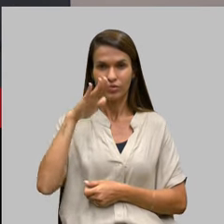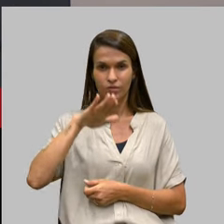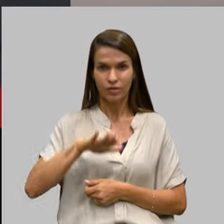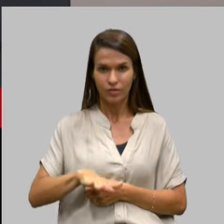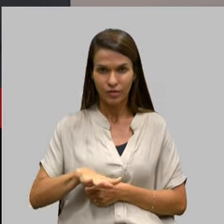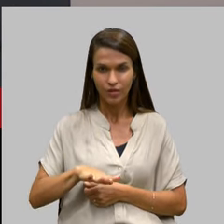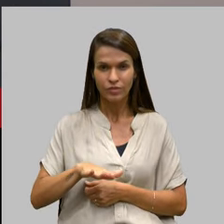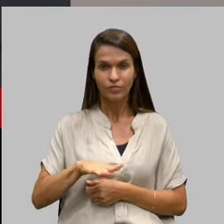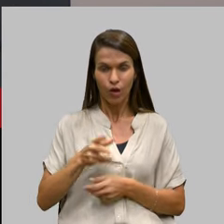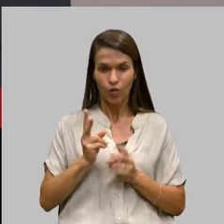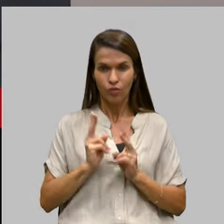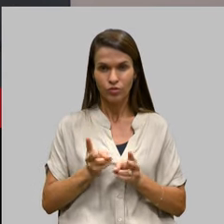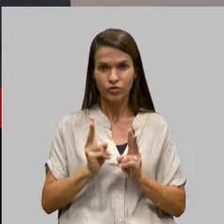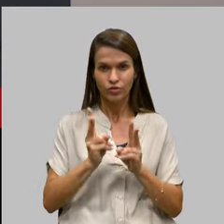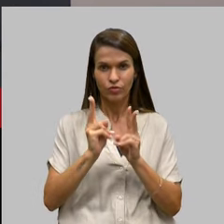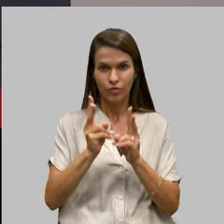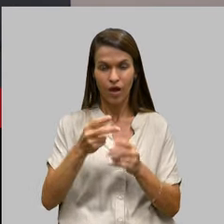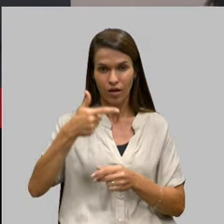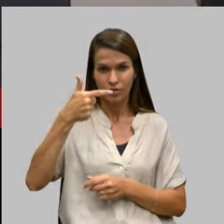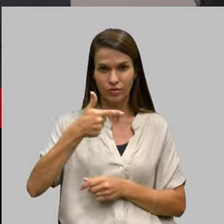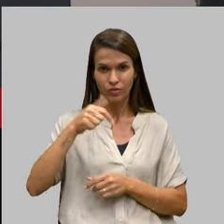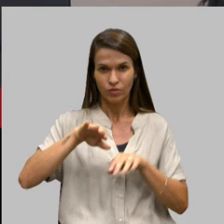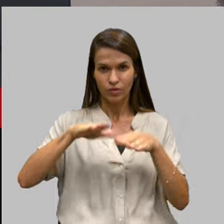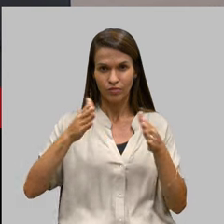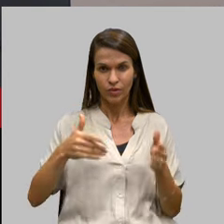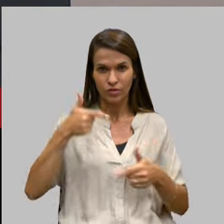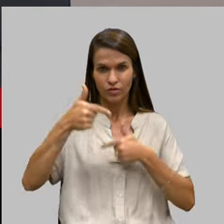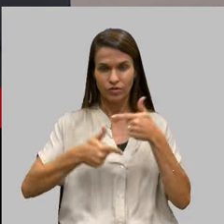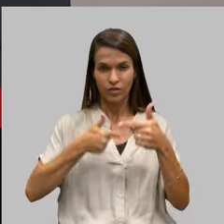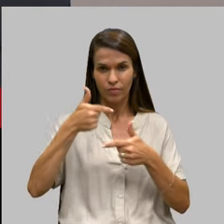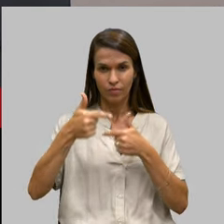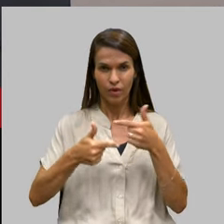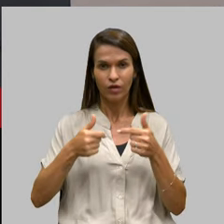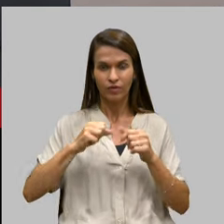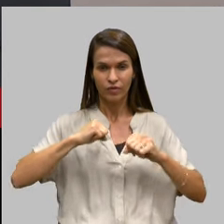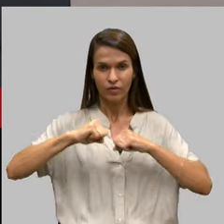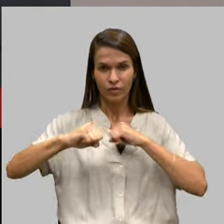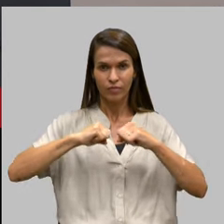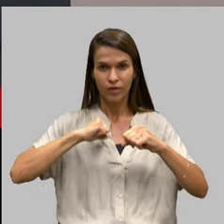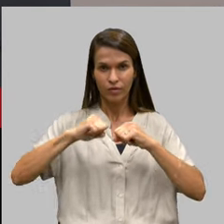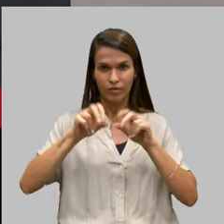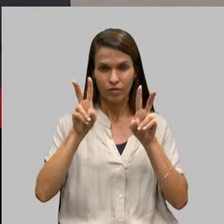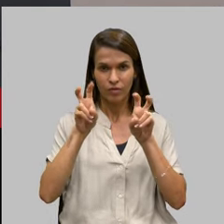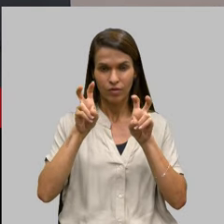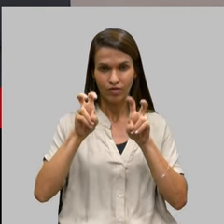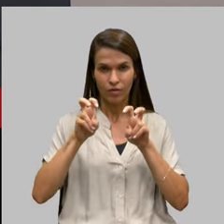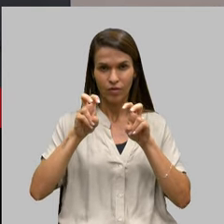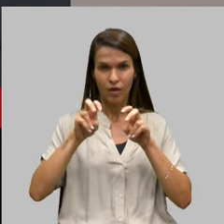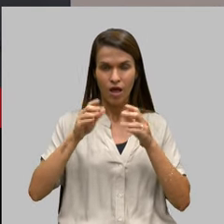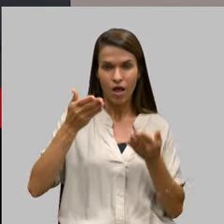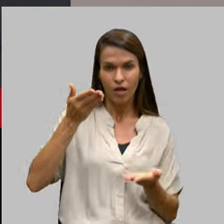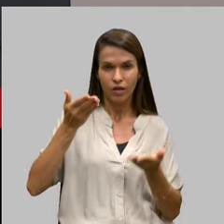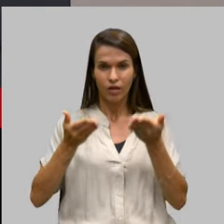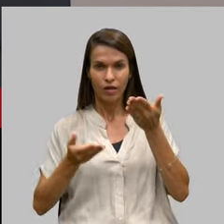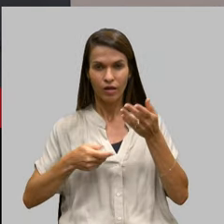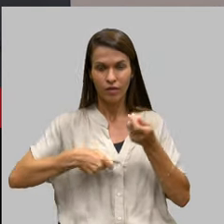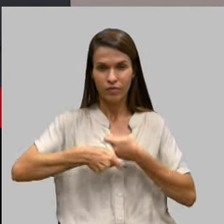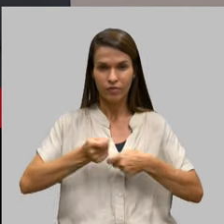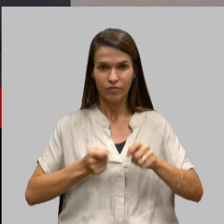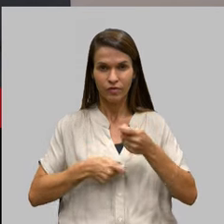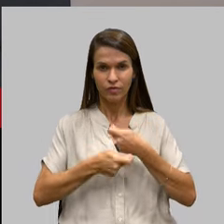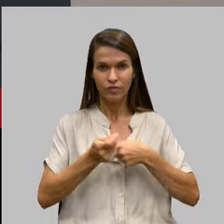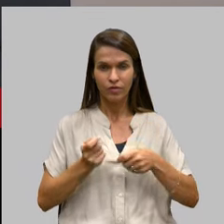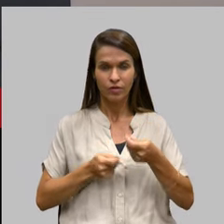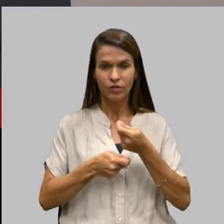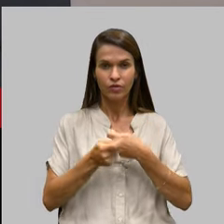para continuidade da segunda mesa de trabalho que irá debater sobre equilíbrio financeiro e atuarial